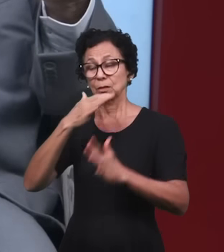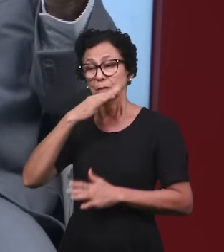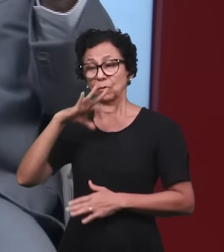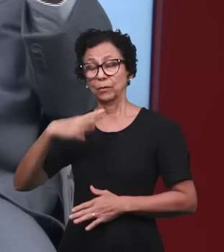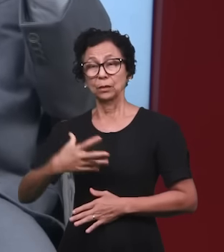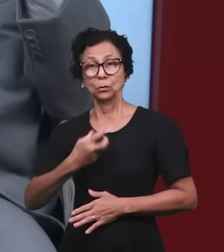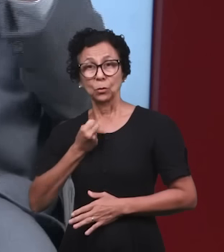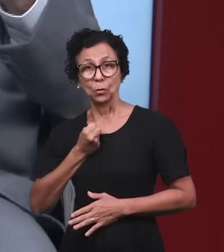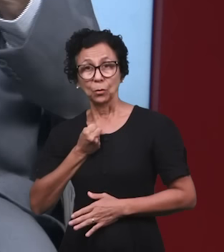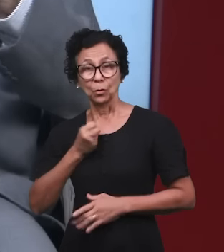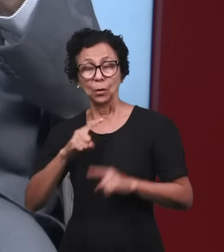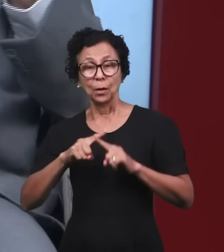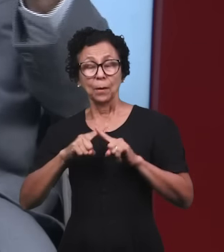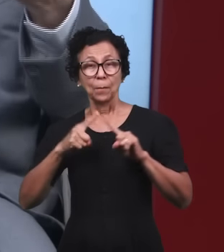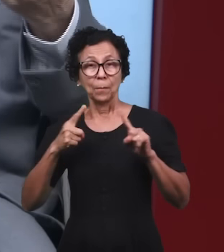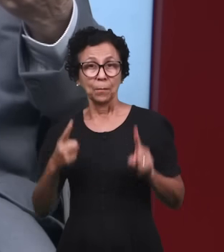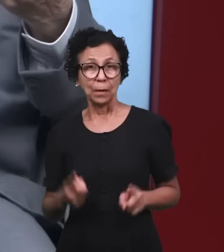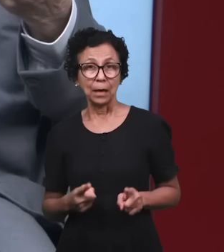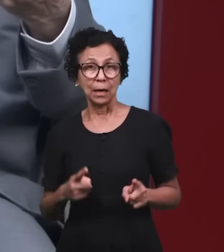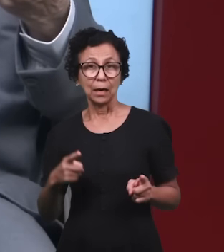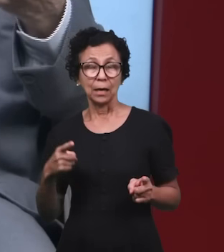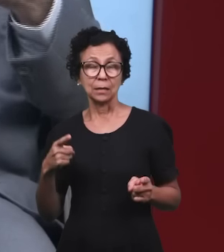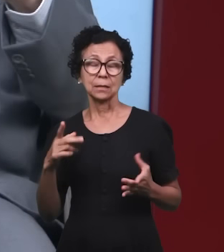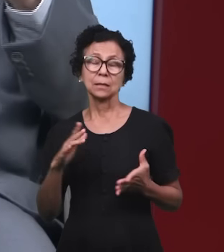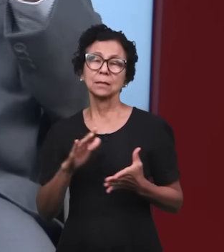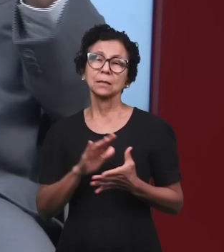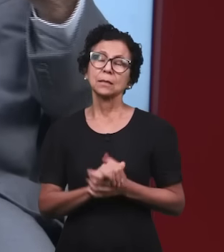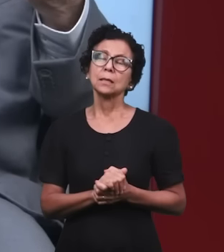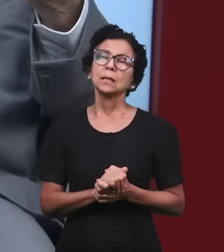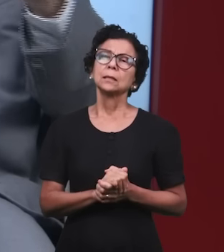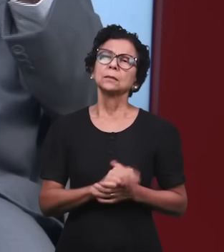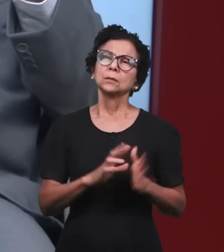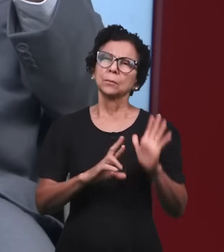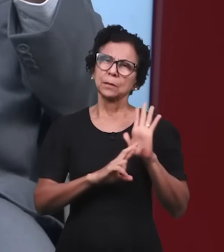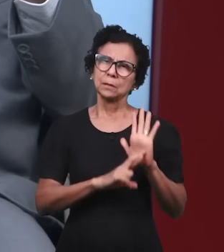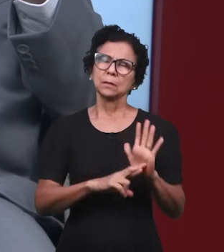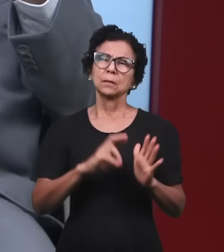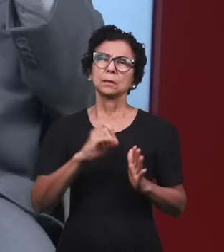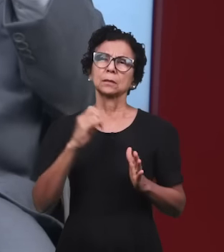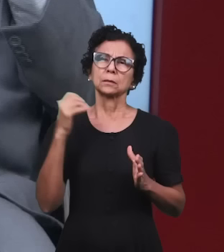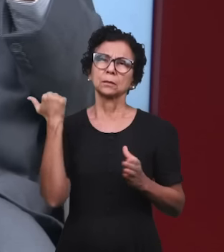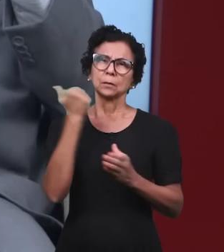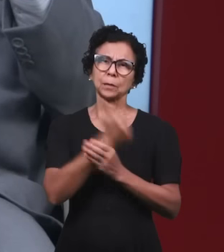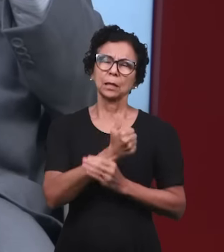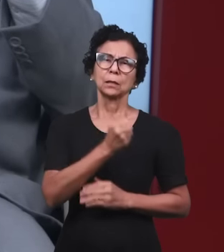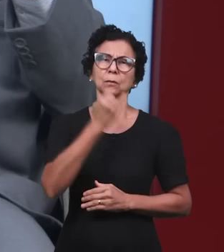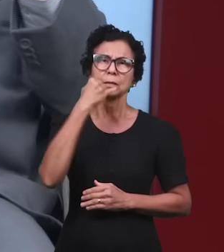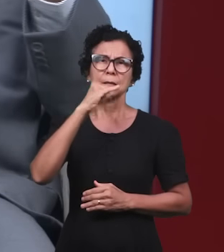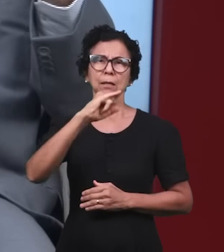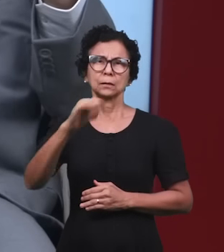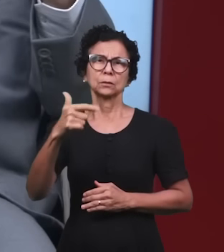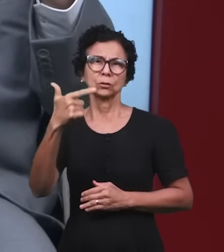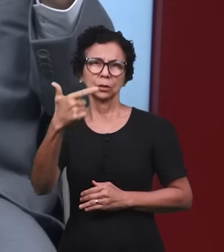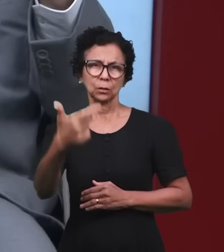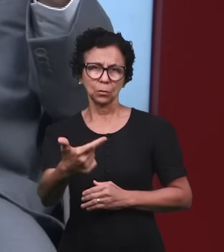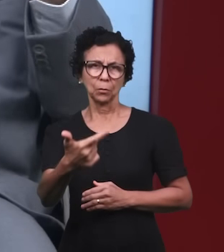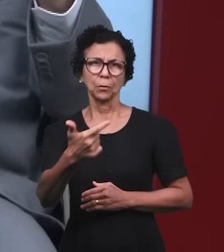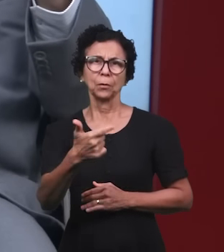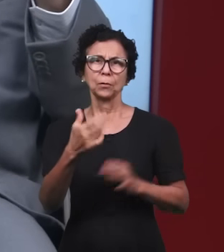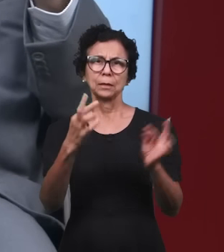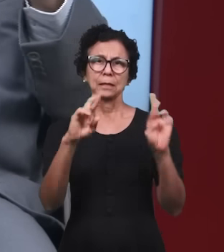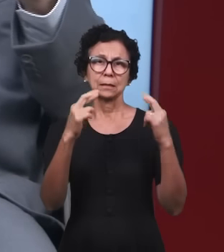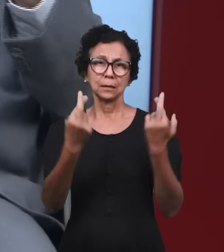descendentes, ou pelos patriarcas, como já mencionado. Esses representantes do povo